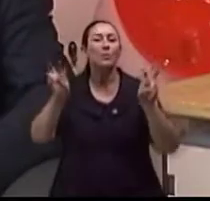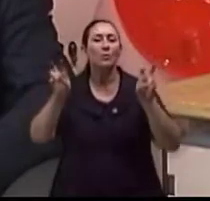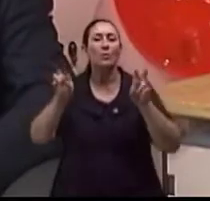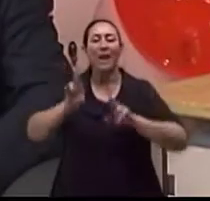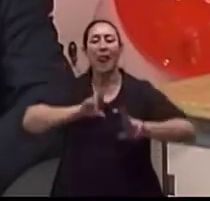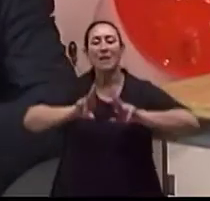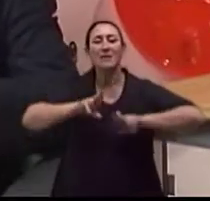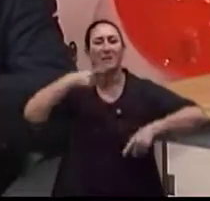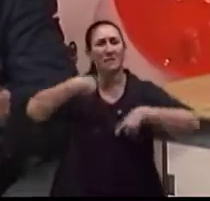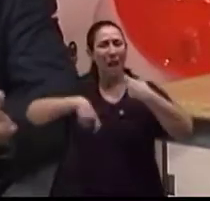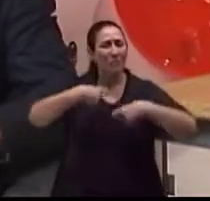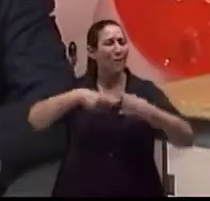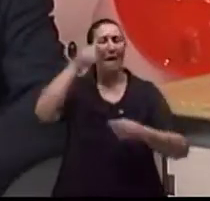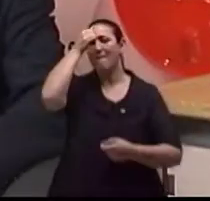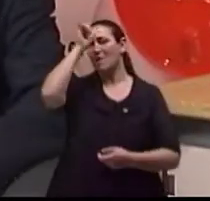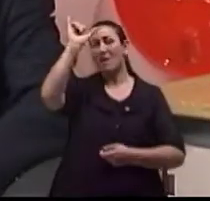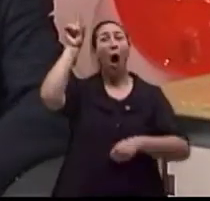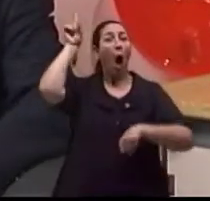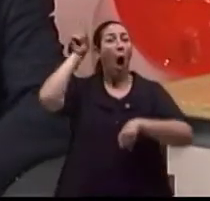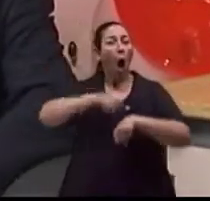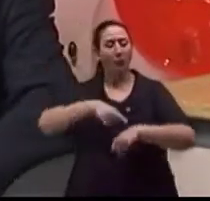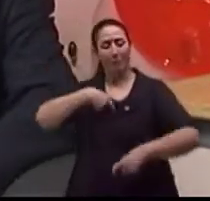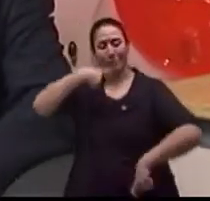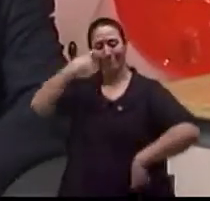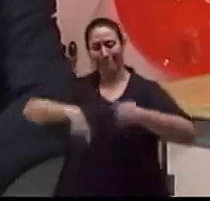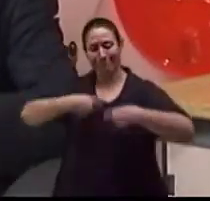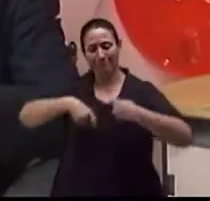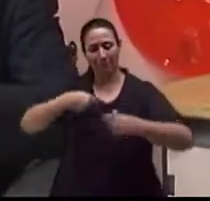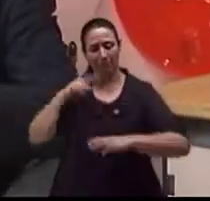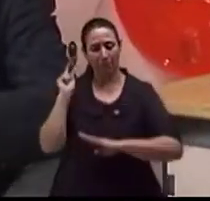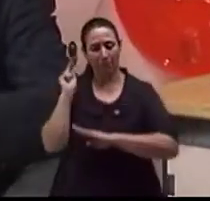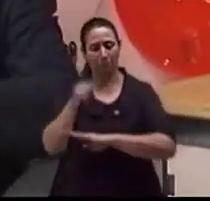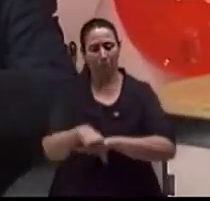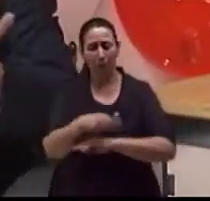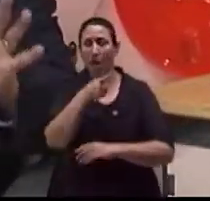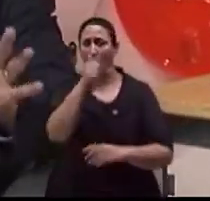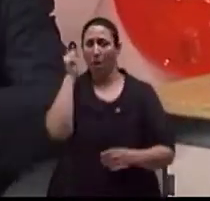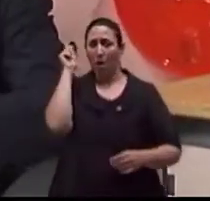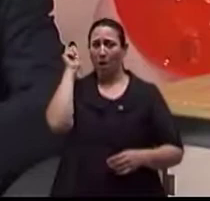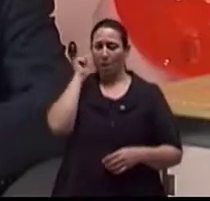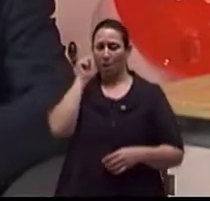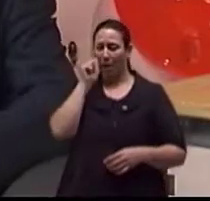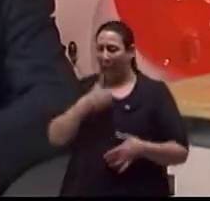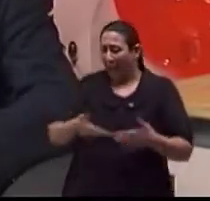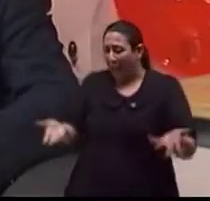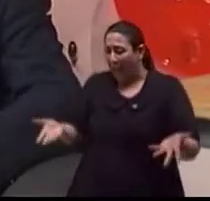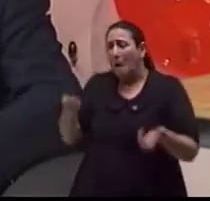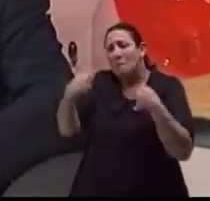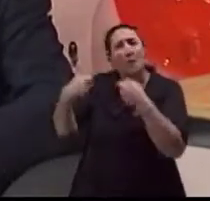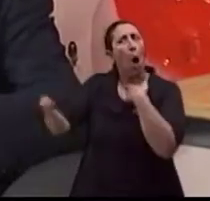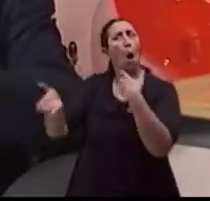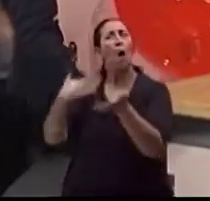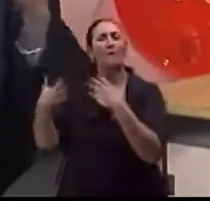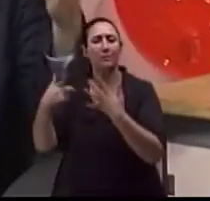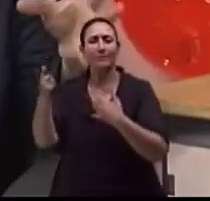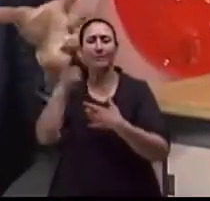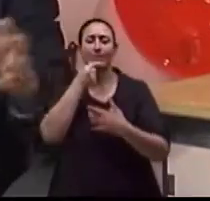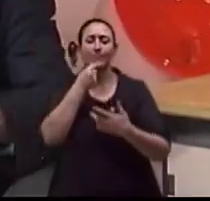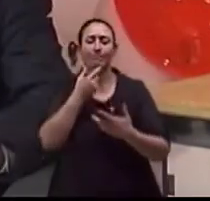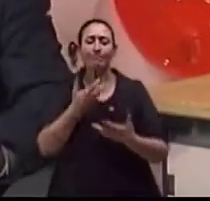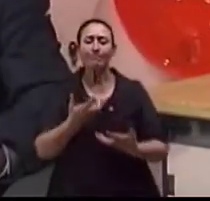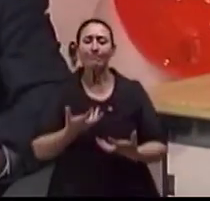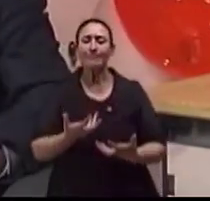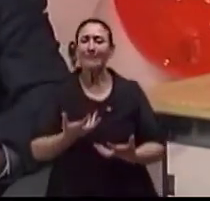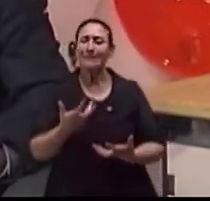na hora da relação sexual e não lida bem com essa situação feita homem lida bem fora daquele momento num café da manhã